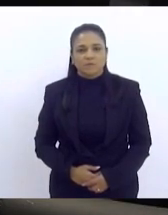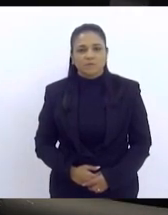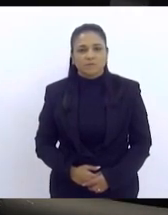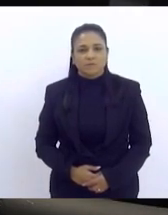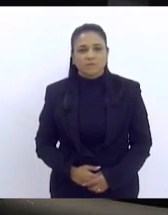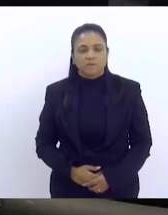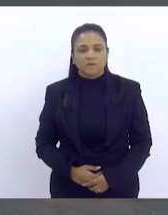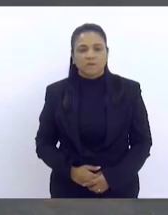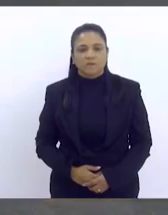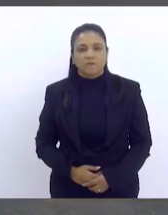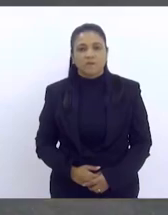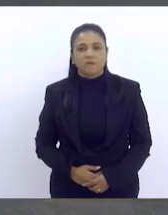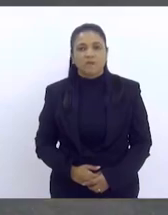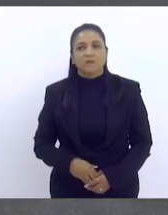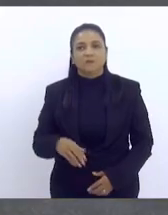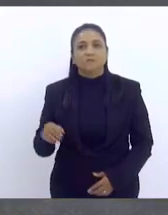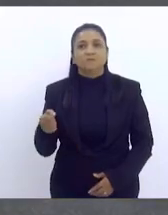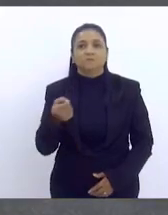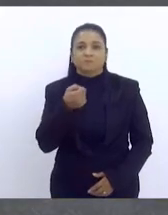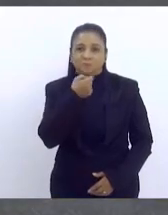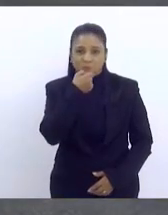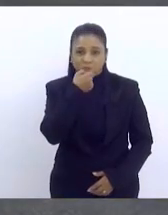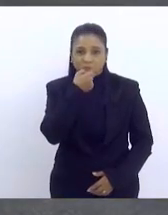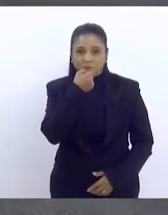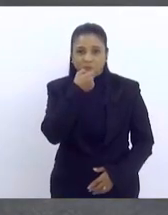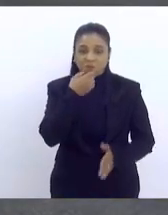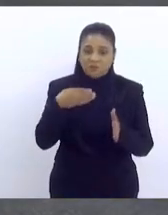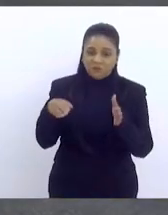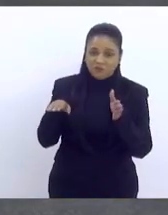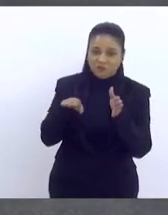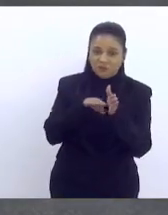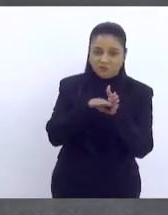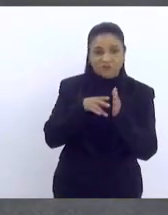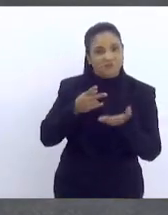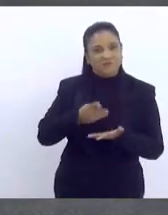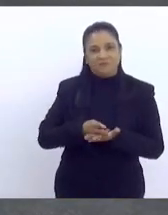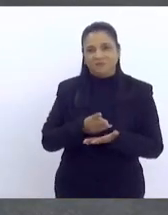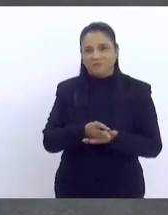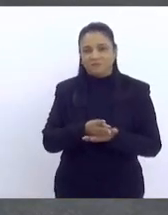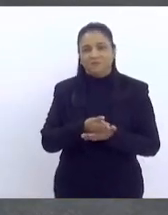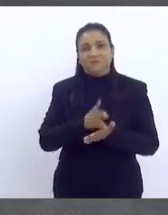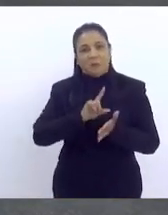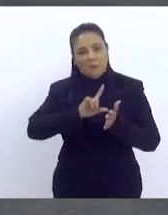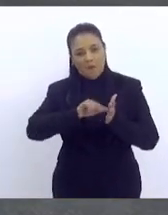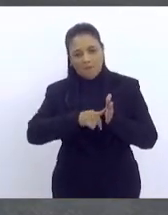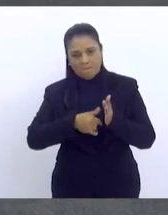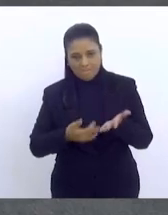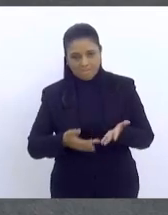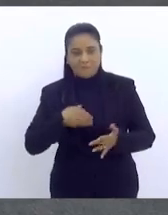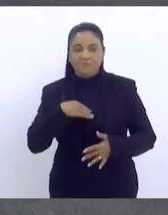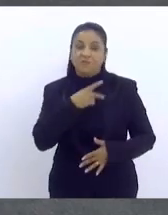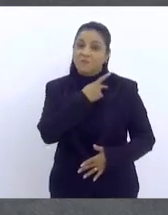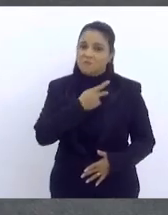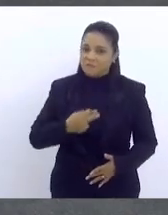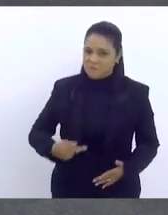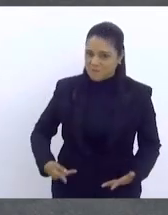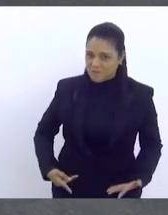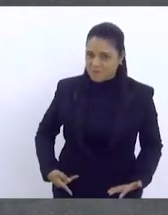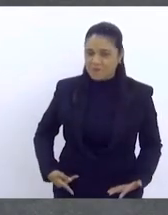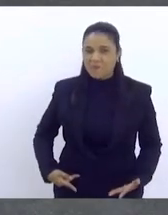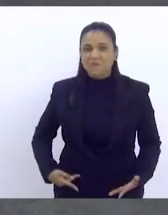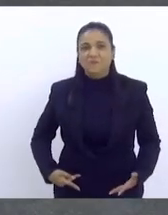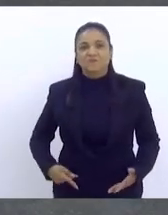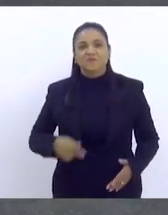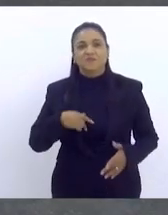mas chegarei sempre tardo mas não falho senhora presidenta a gente vai